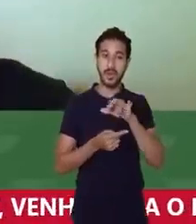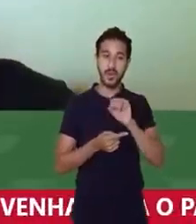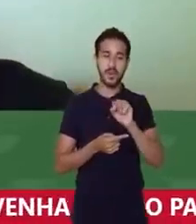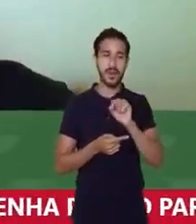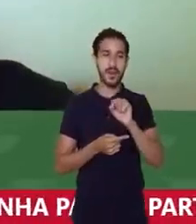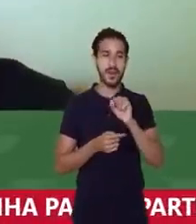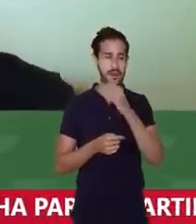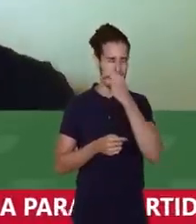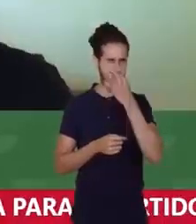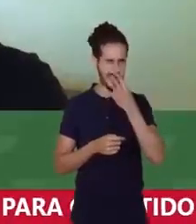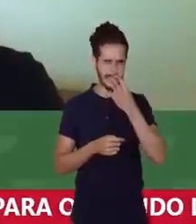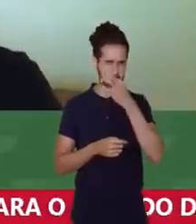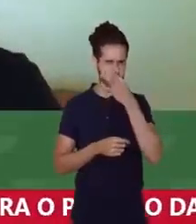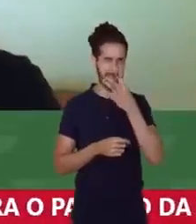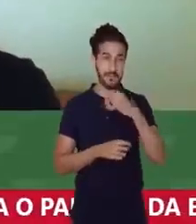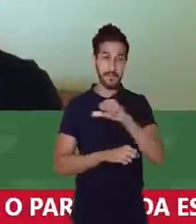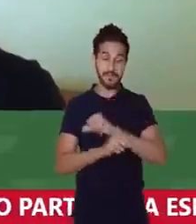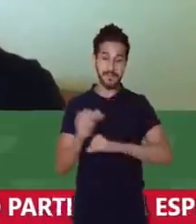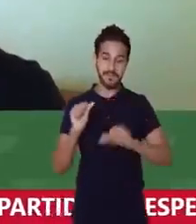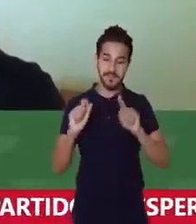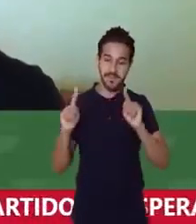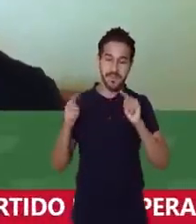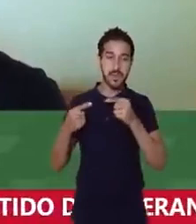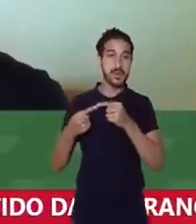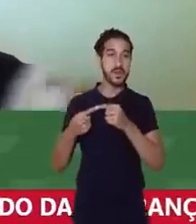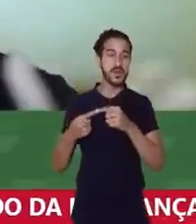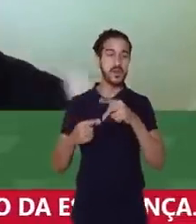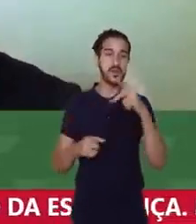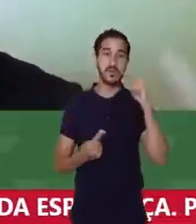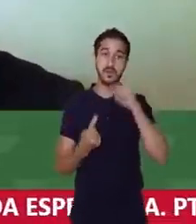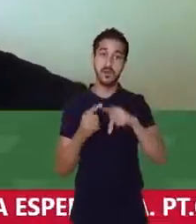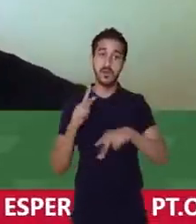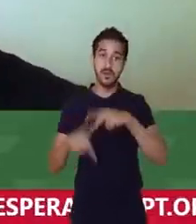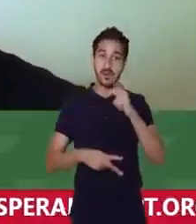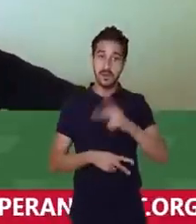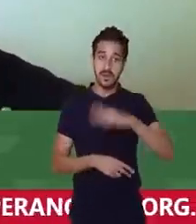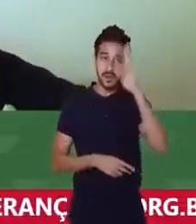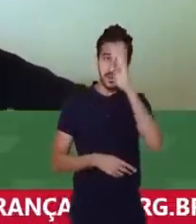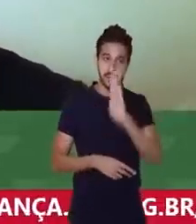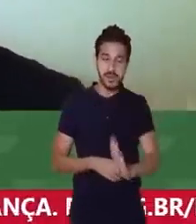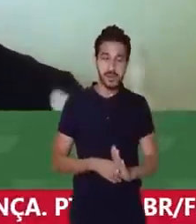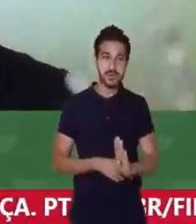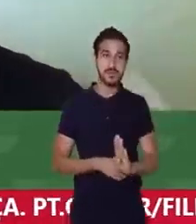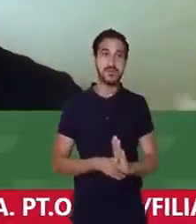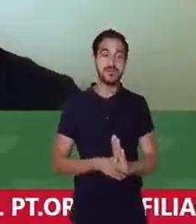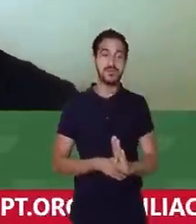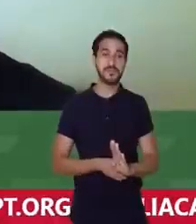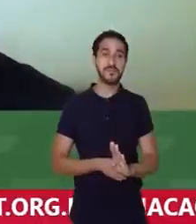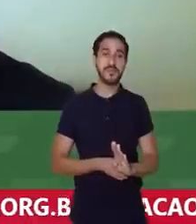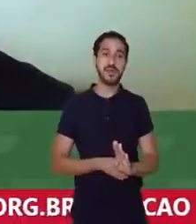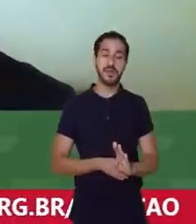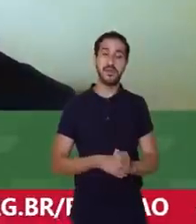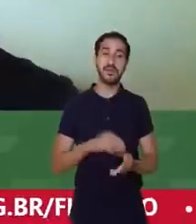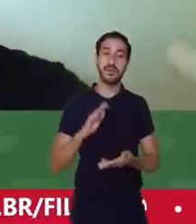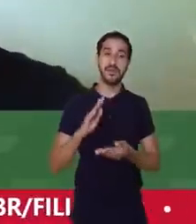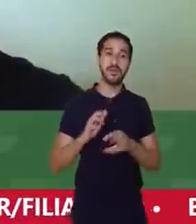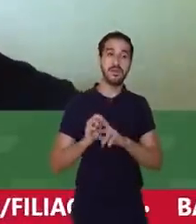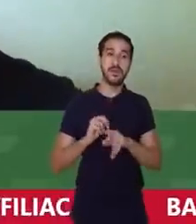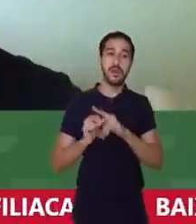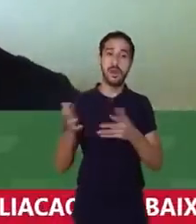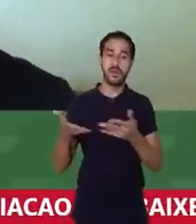Petrobras estar alinhado com os objetivos do povo brasileiro, ela deixou de